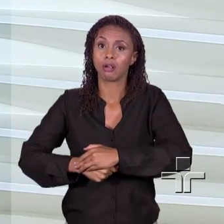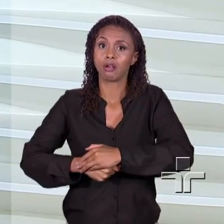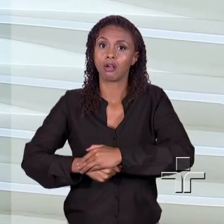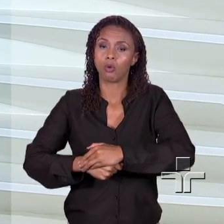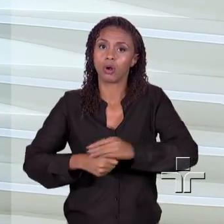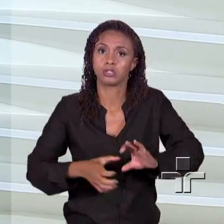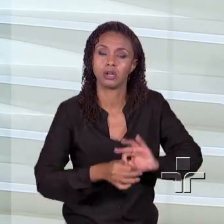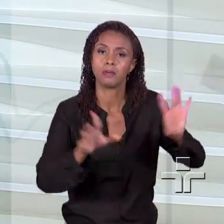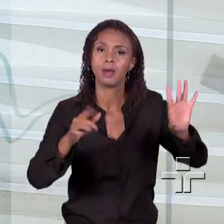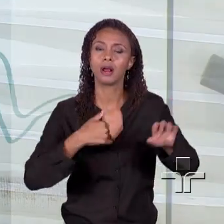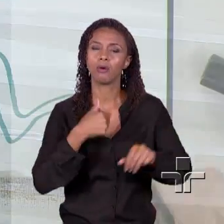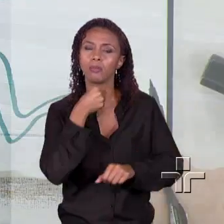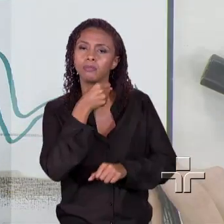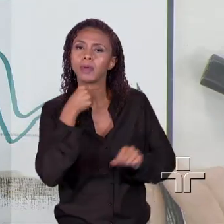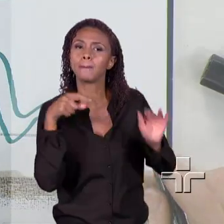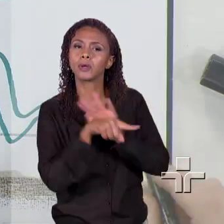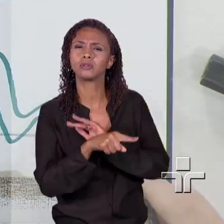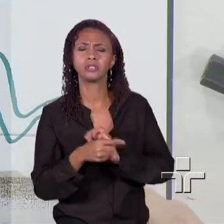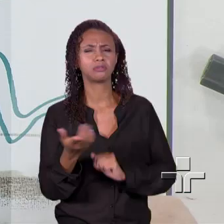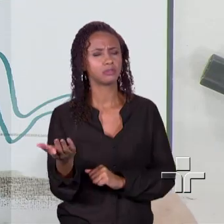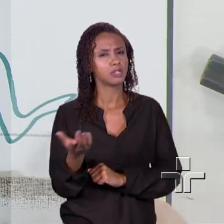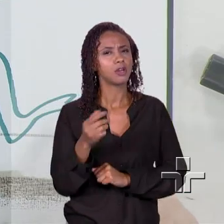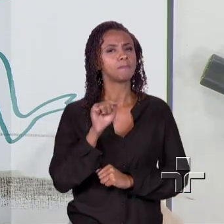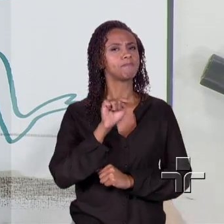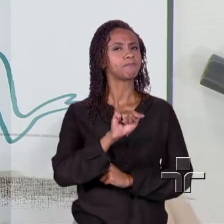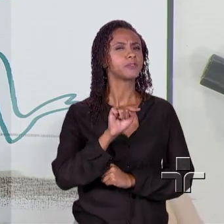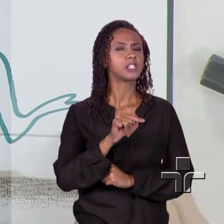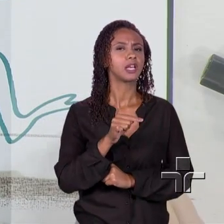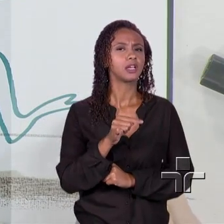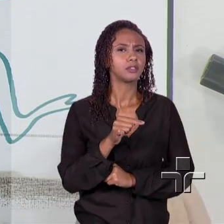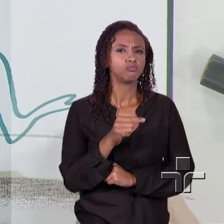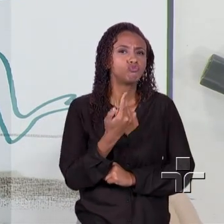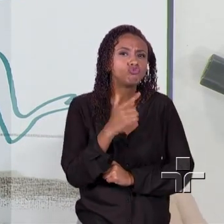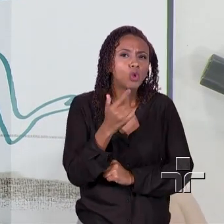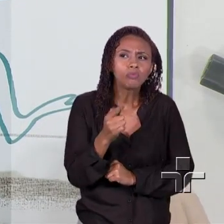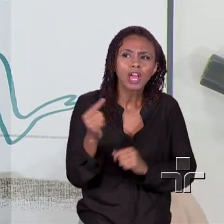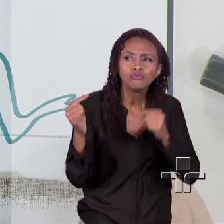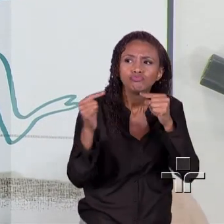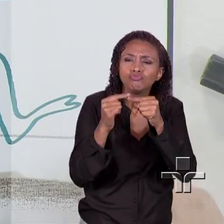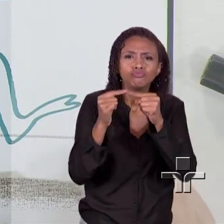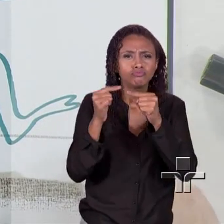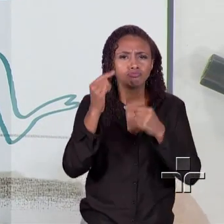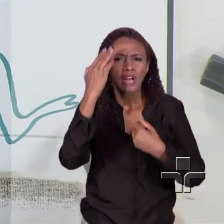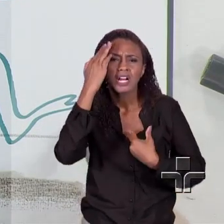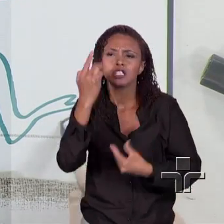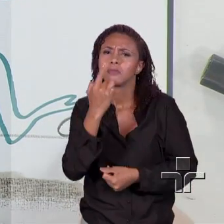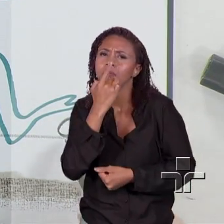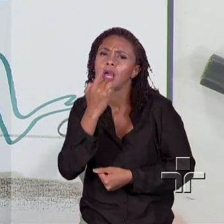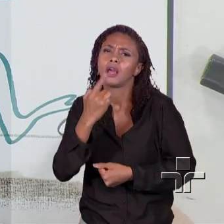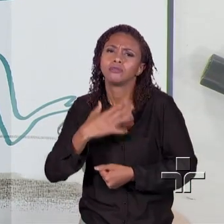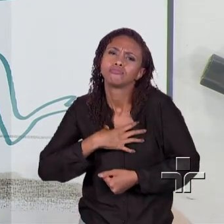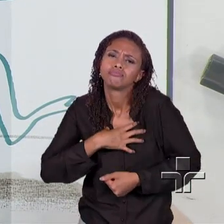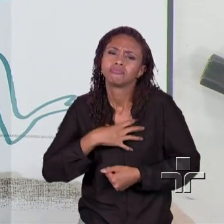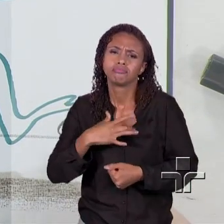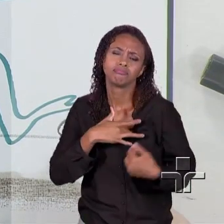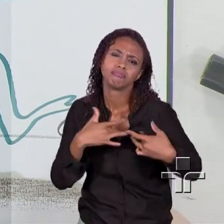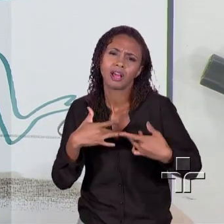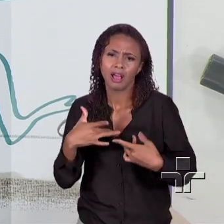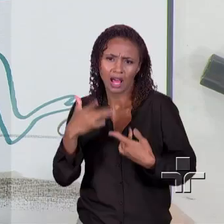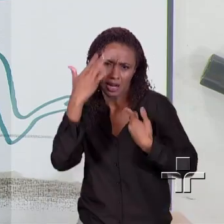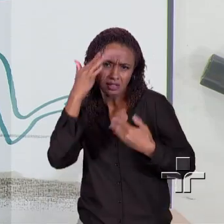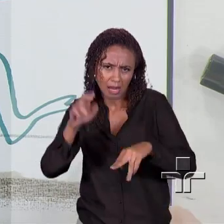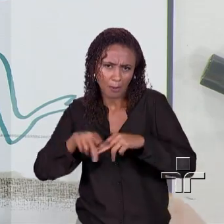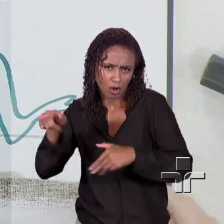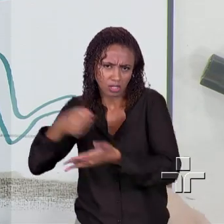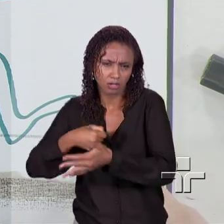e eu perguntei, mas você não tem uma certa ligação com ele, um agradecimento que ele fez isso? Não, ele